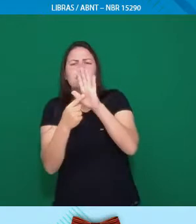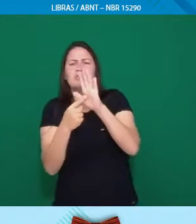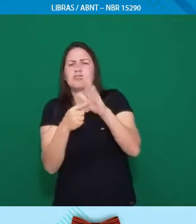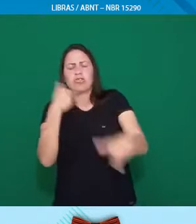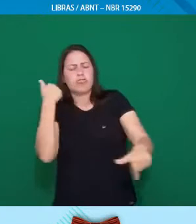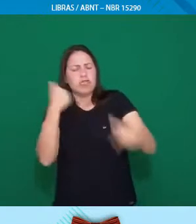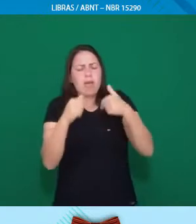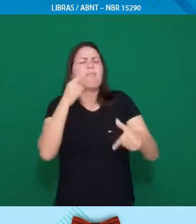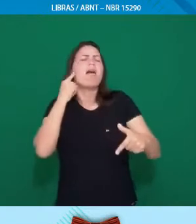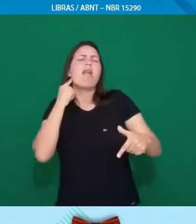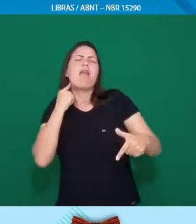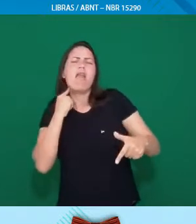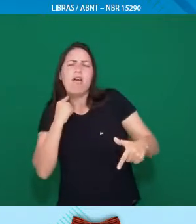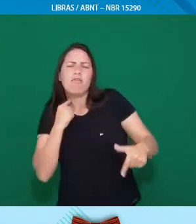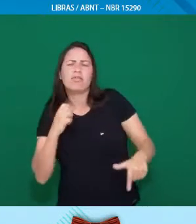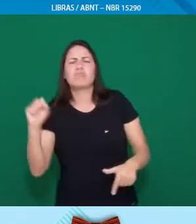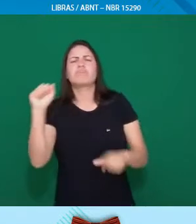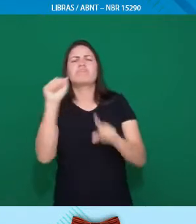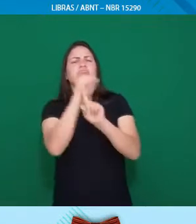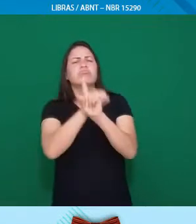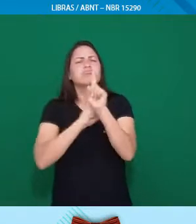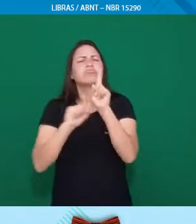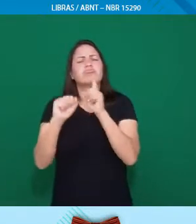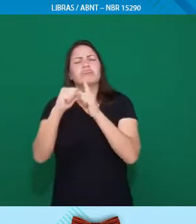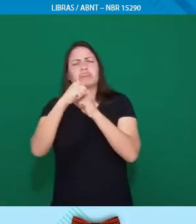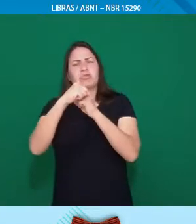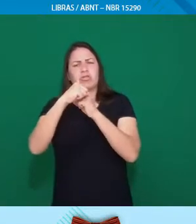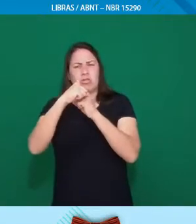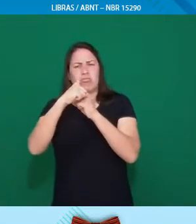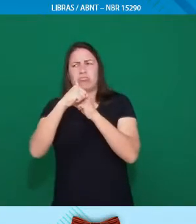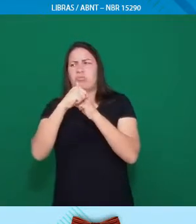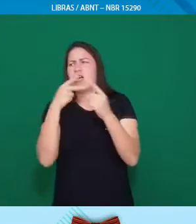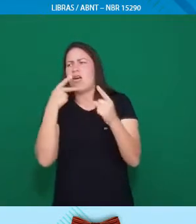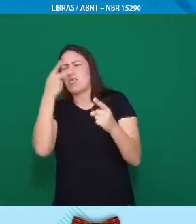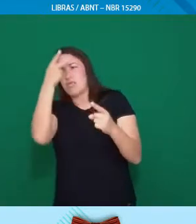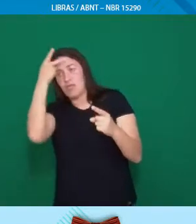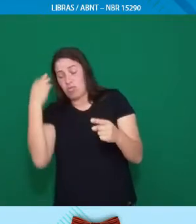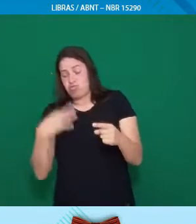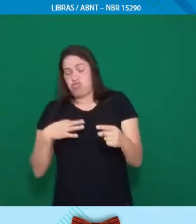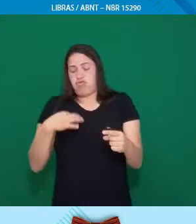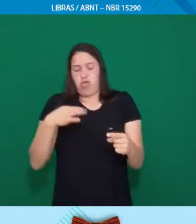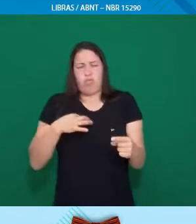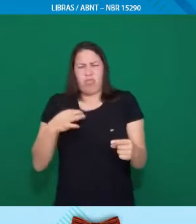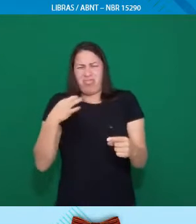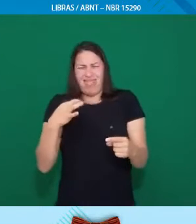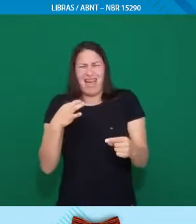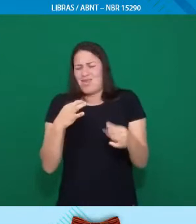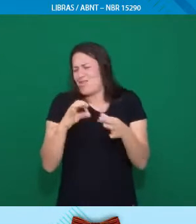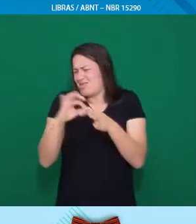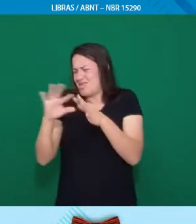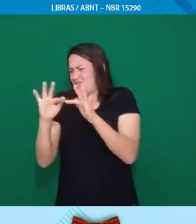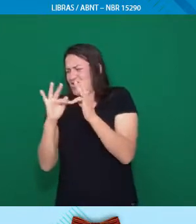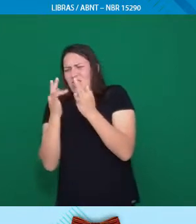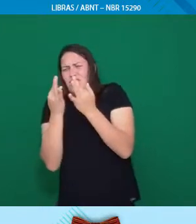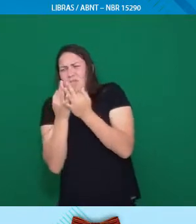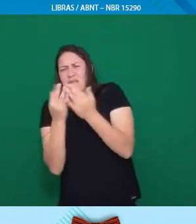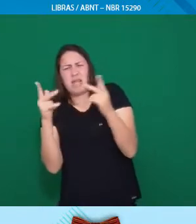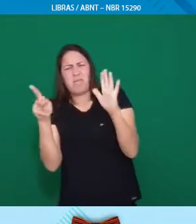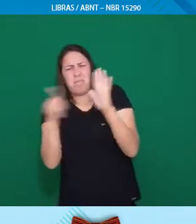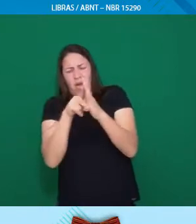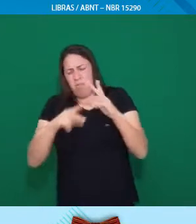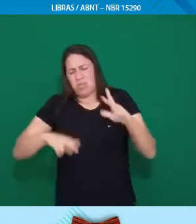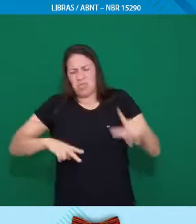eu sei a dedicação que vocês têm com o trabalho social né então assim você acaba se doando deixa de fazer suas coisas